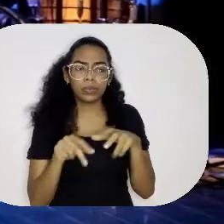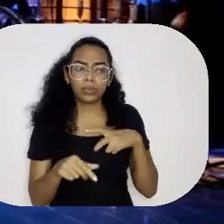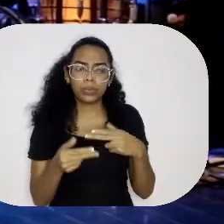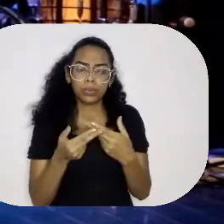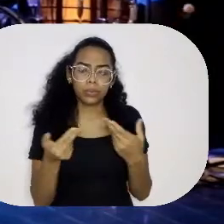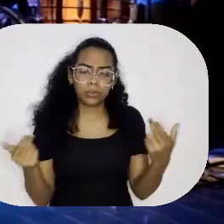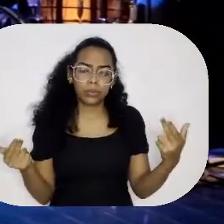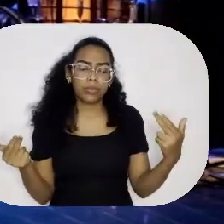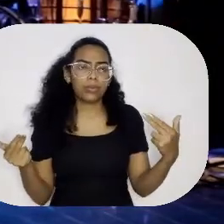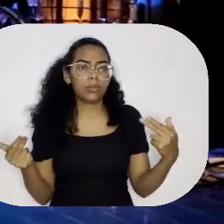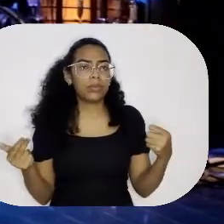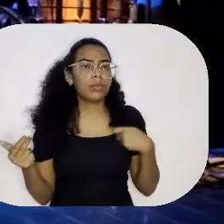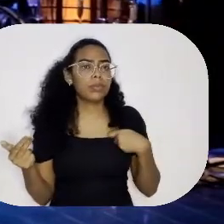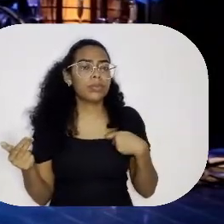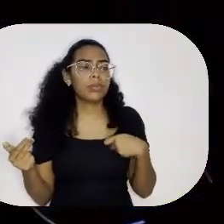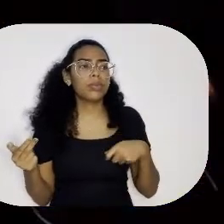alma